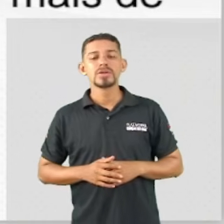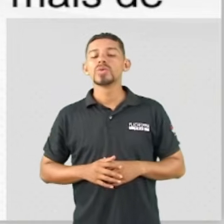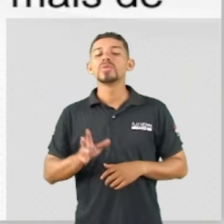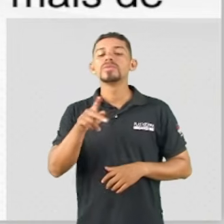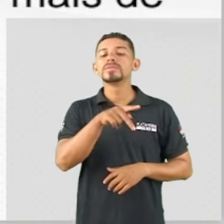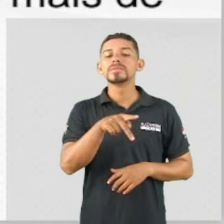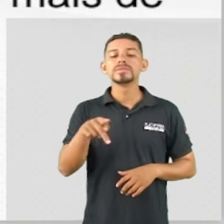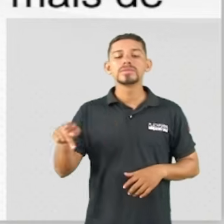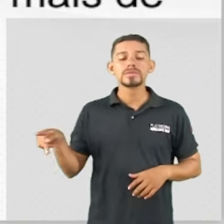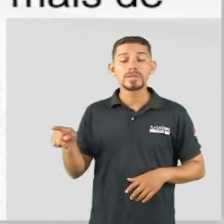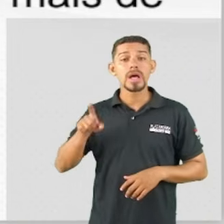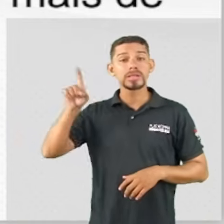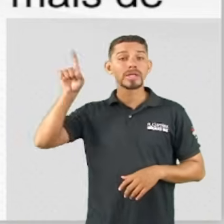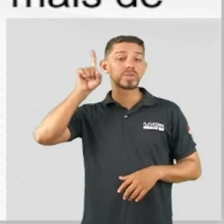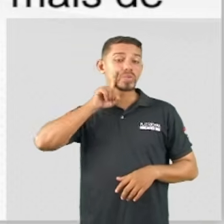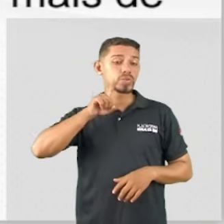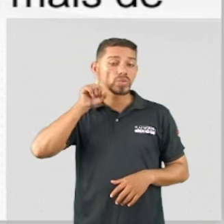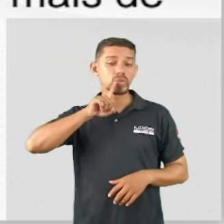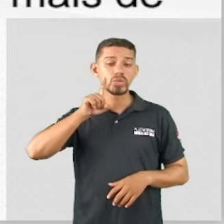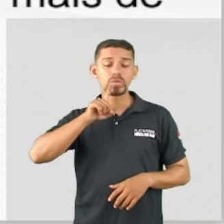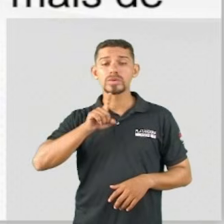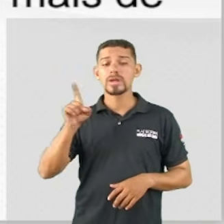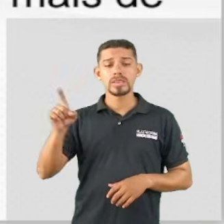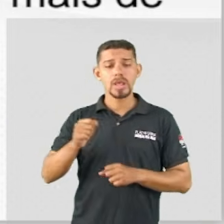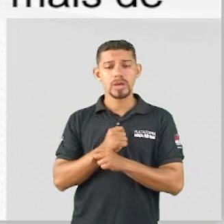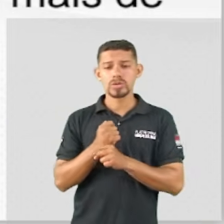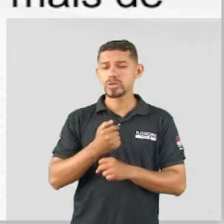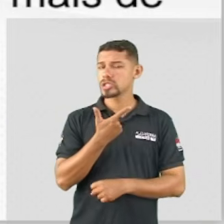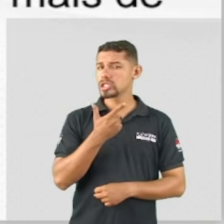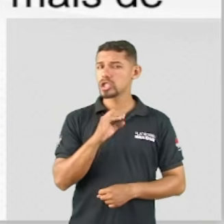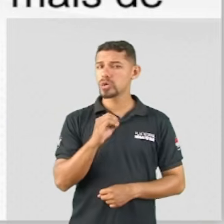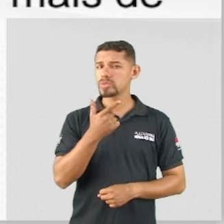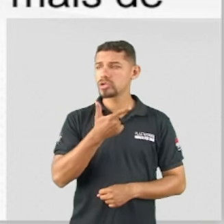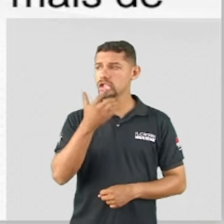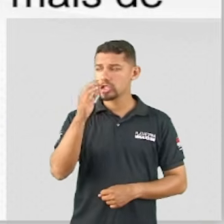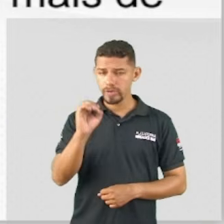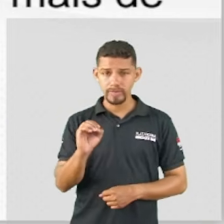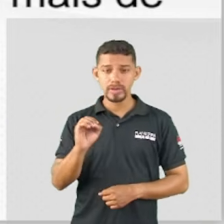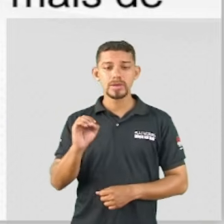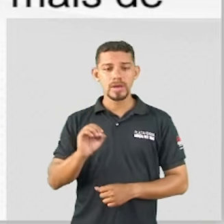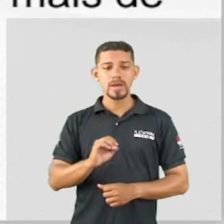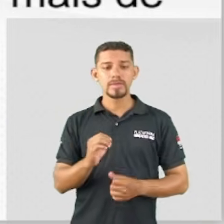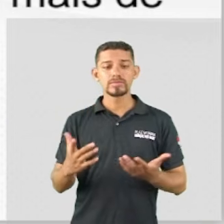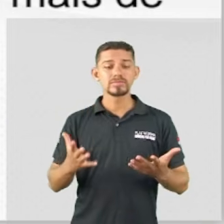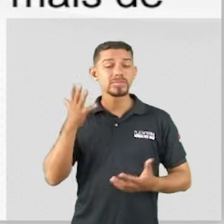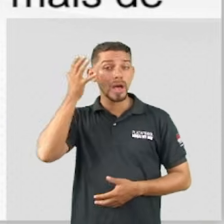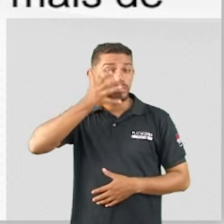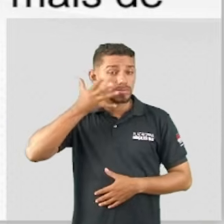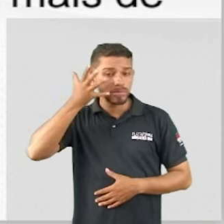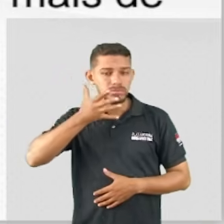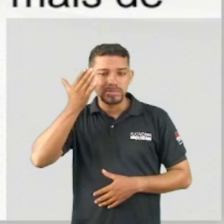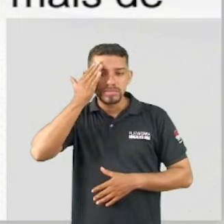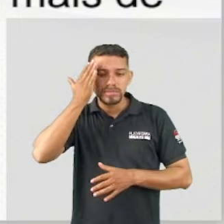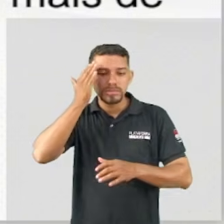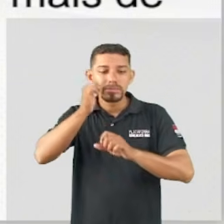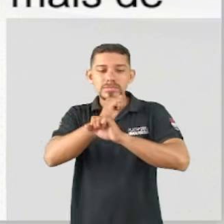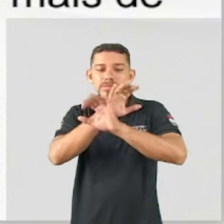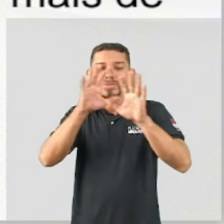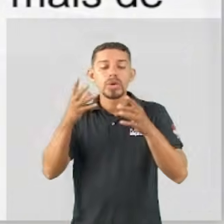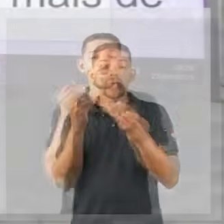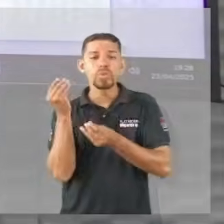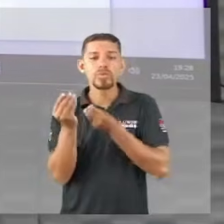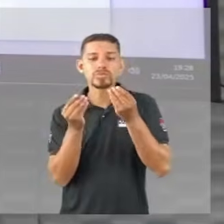presidente dos Estados Unidos em 2020, né? Para vocês verificarem um trecho que eu trouxe do debate, para entender um pouco como